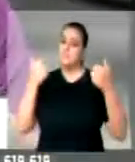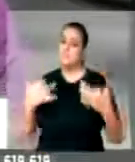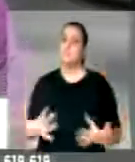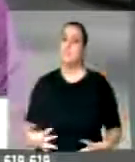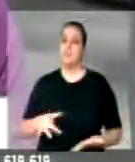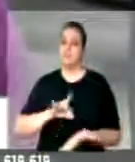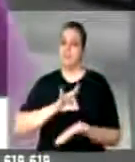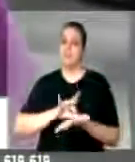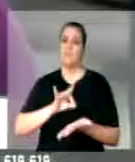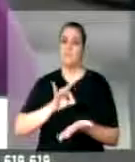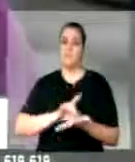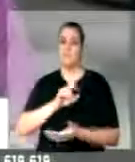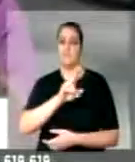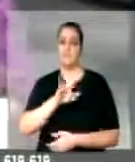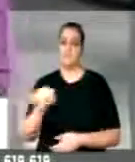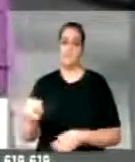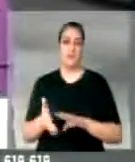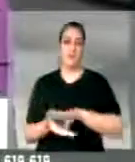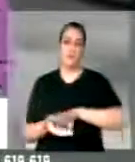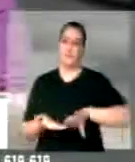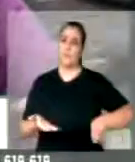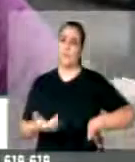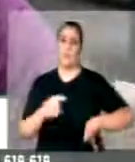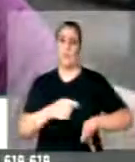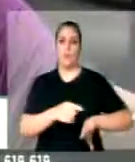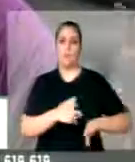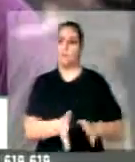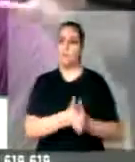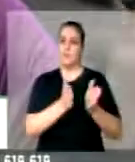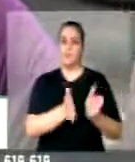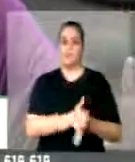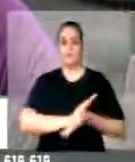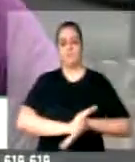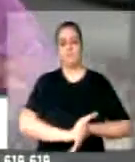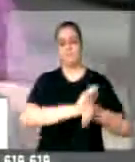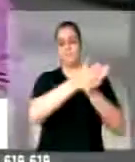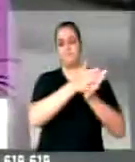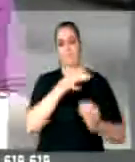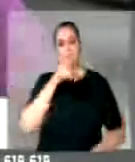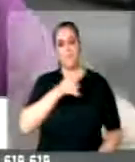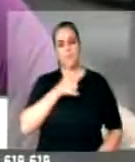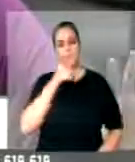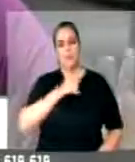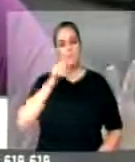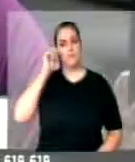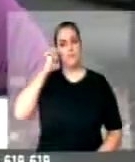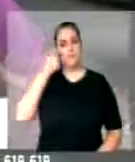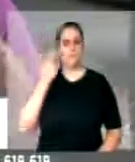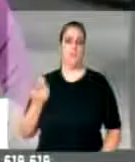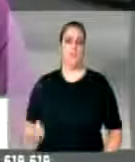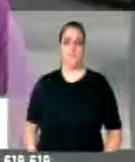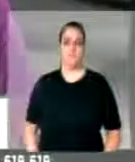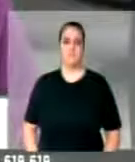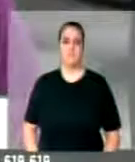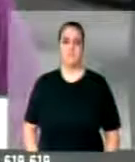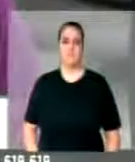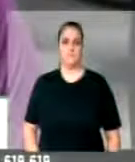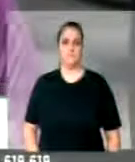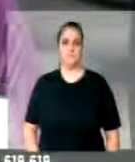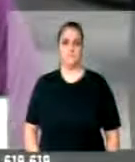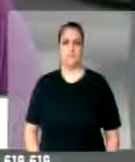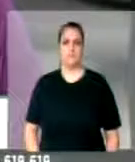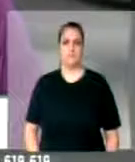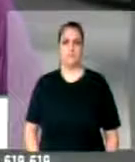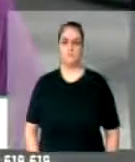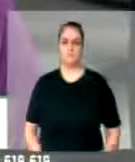total, particularmente dessa faixa de mulheres e as mulheres negras em particular, que vivem um mundo hoje